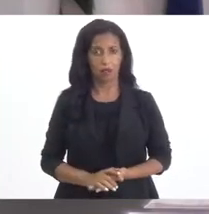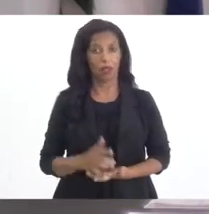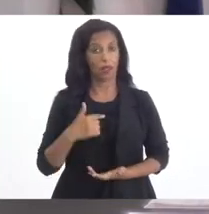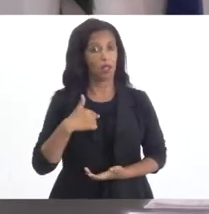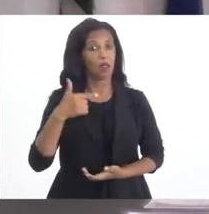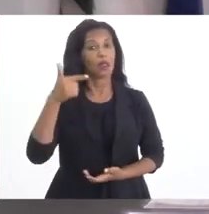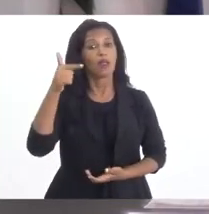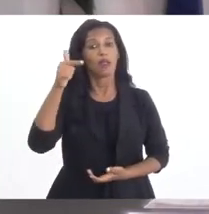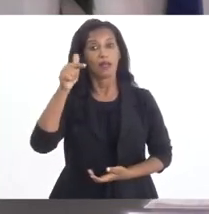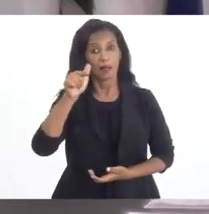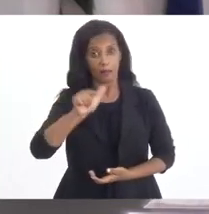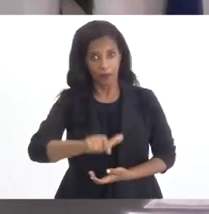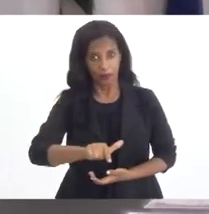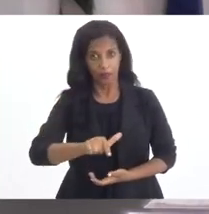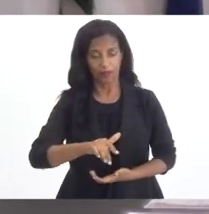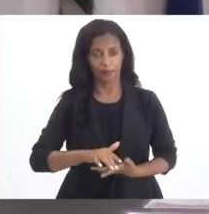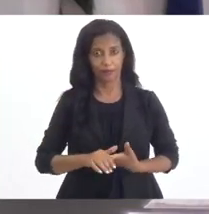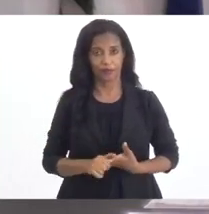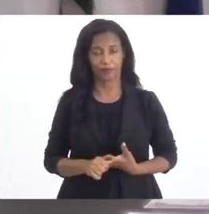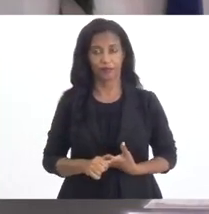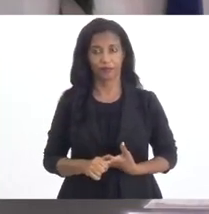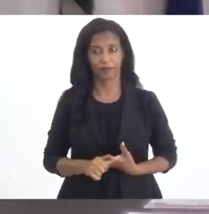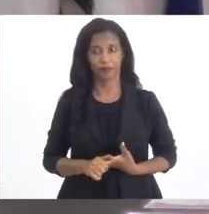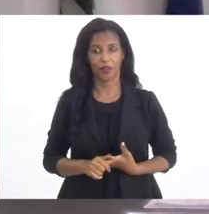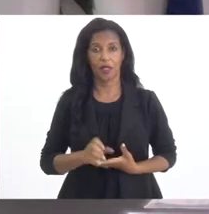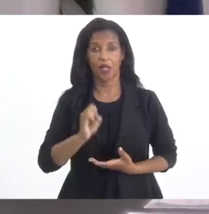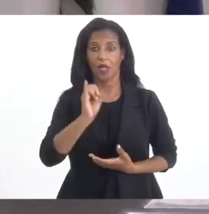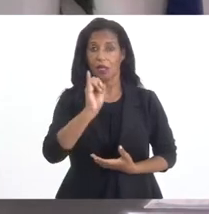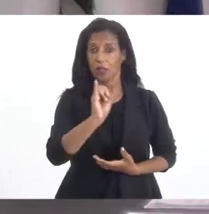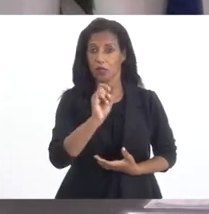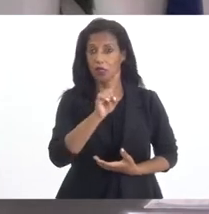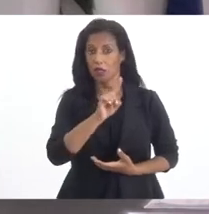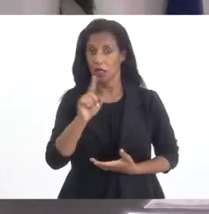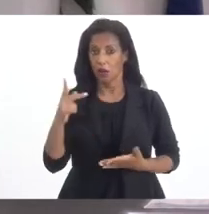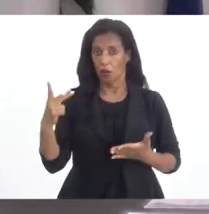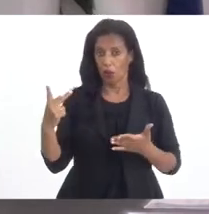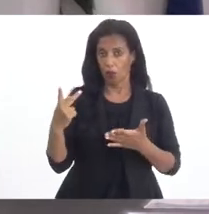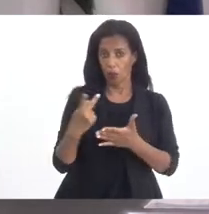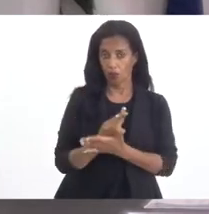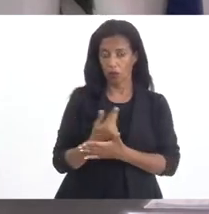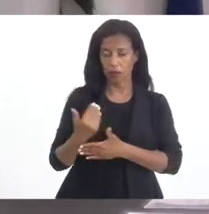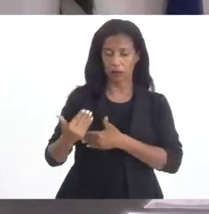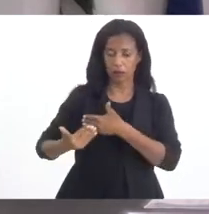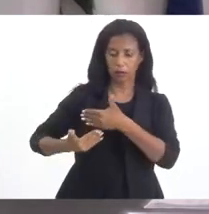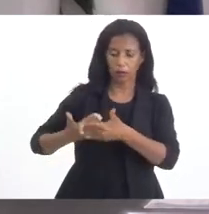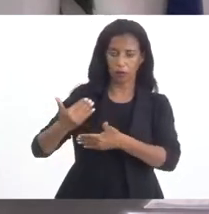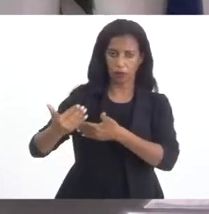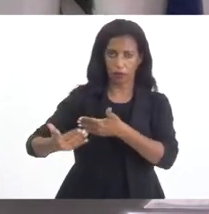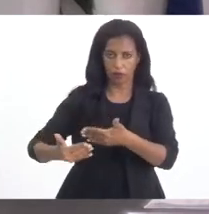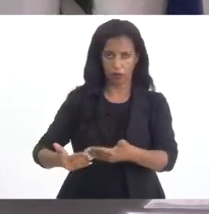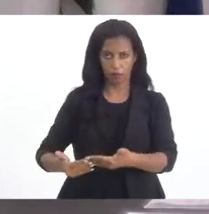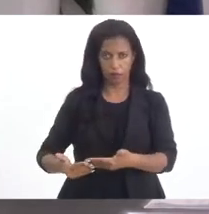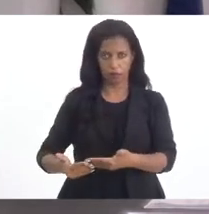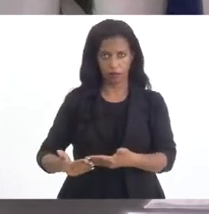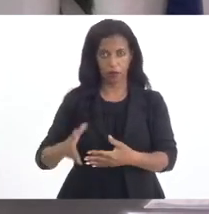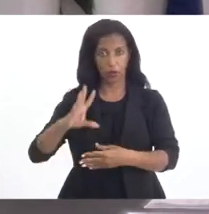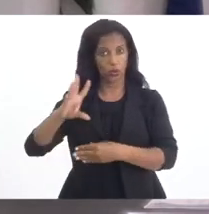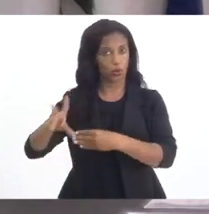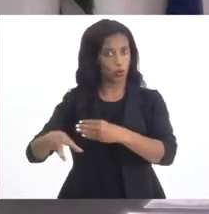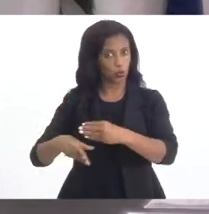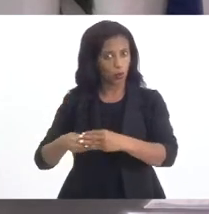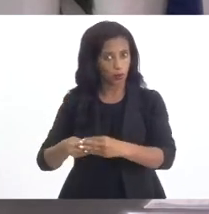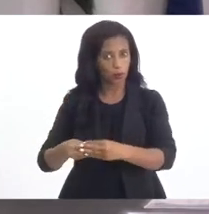vou reiterar, caso não ocorra esse processo de